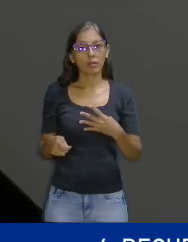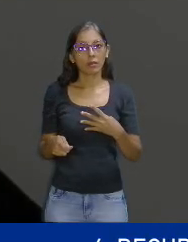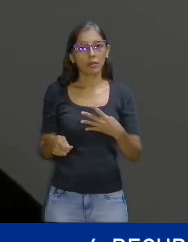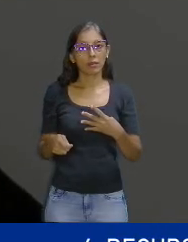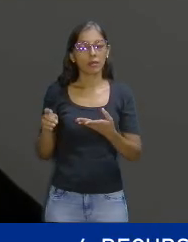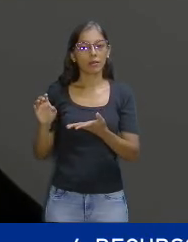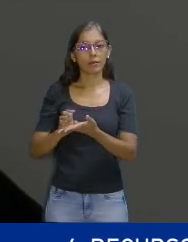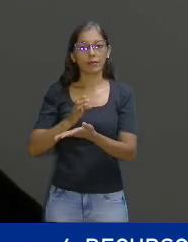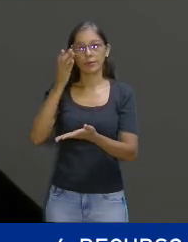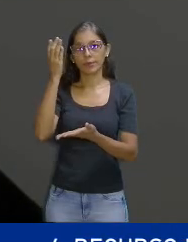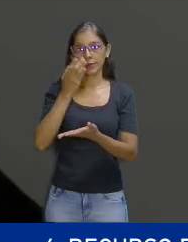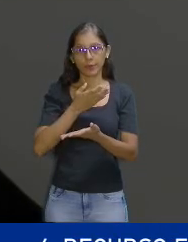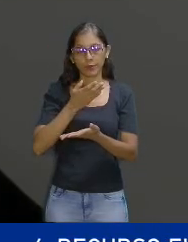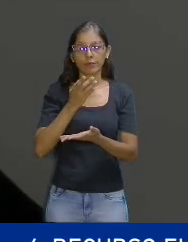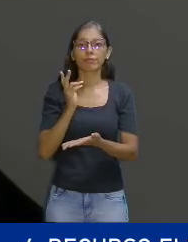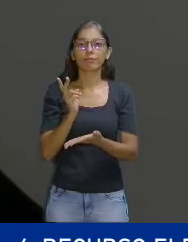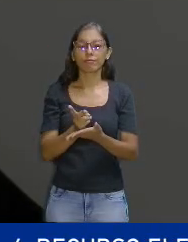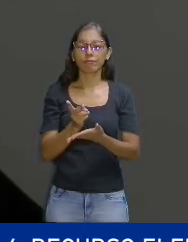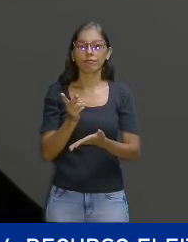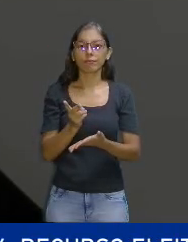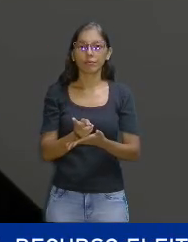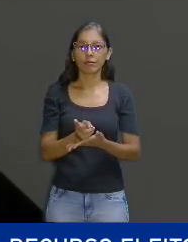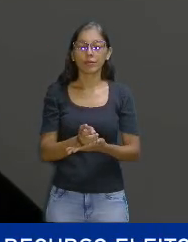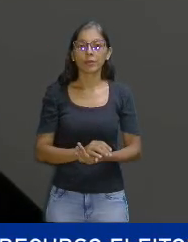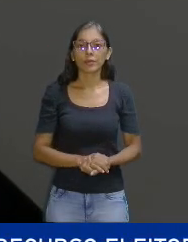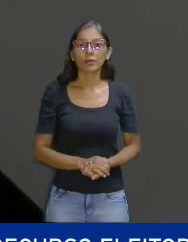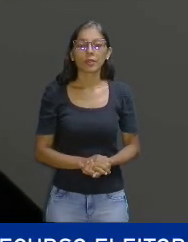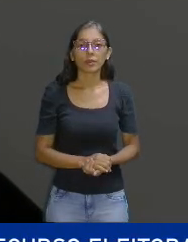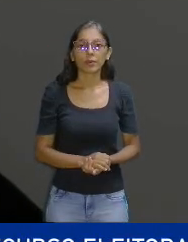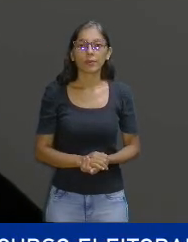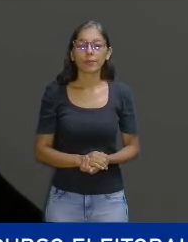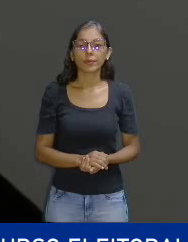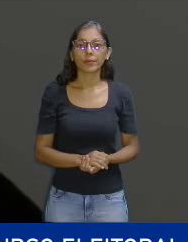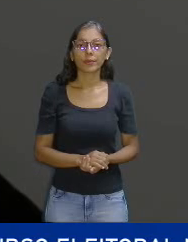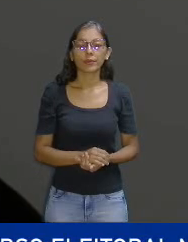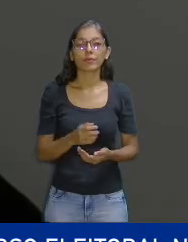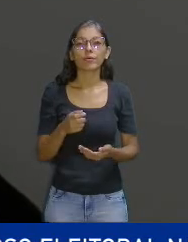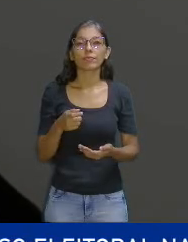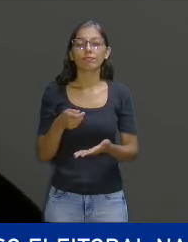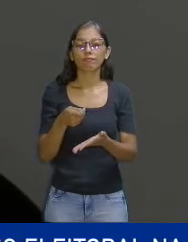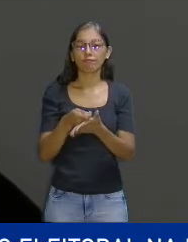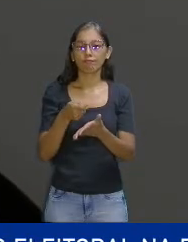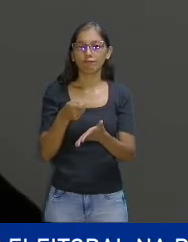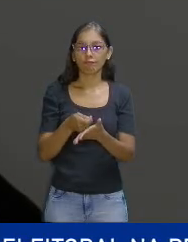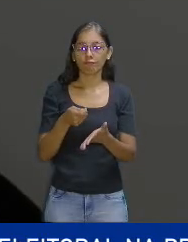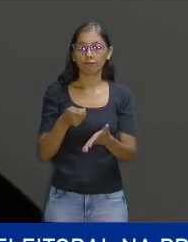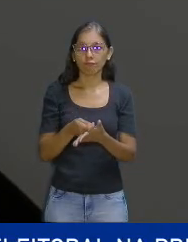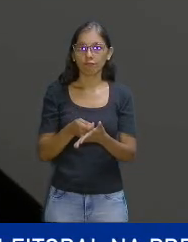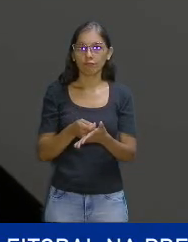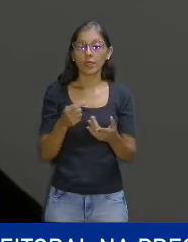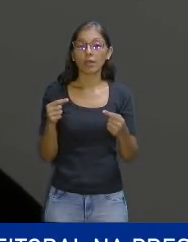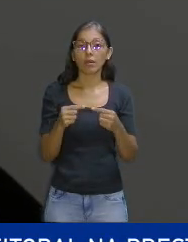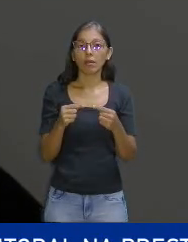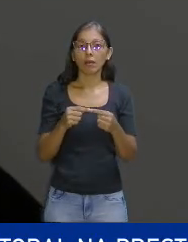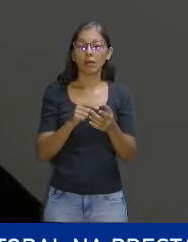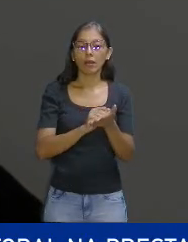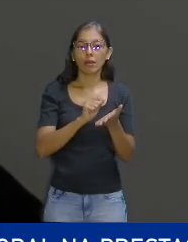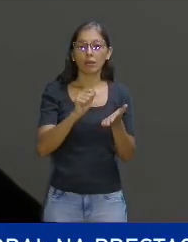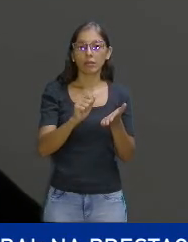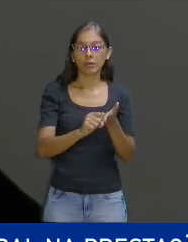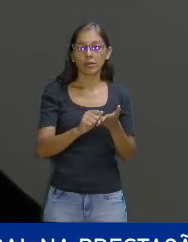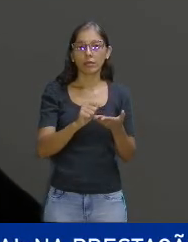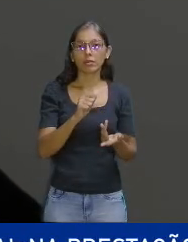as contas, porquanto a exigência imperativa do artigo 27 da resolução do